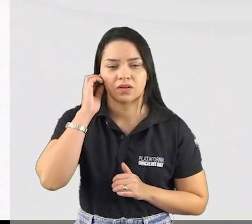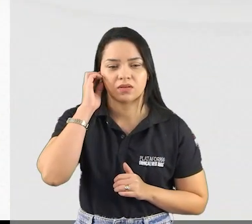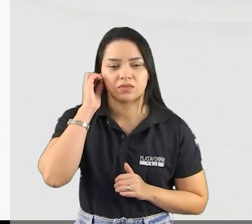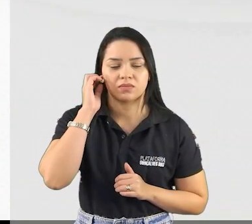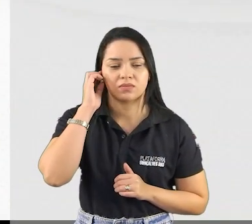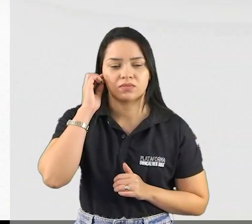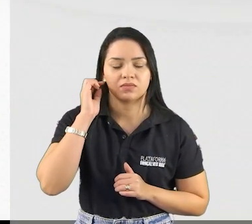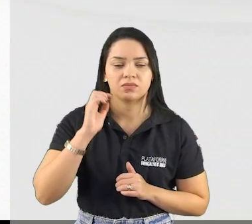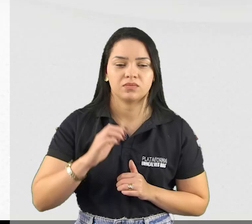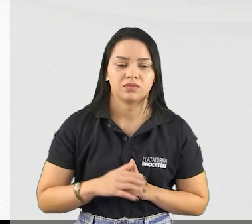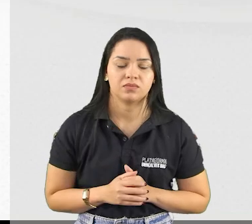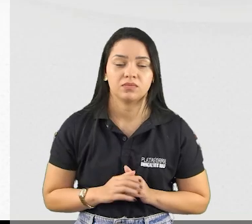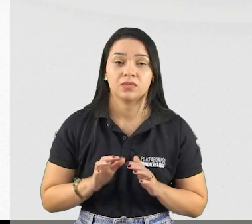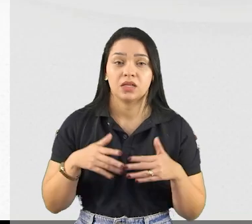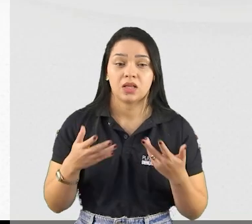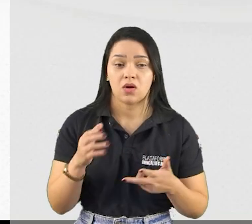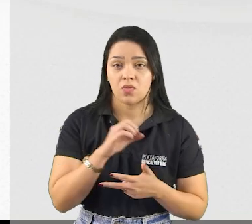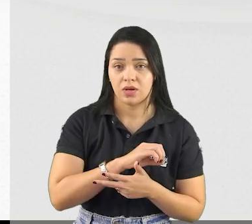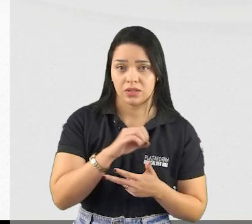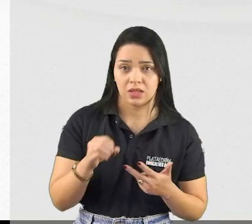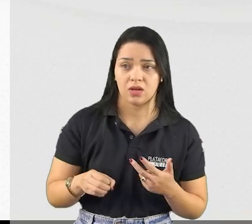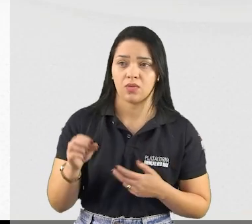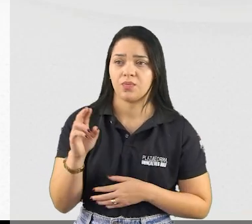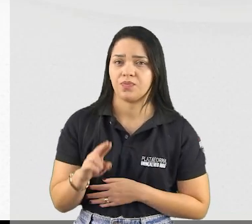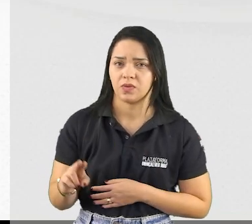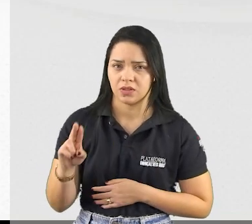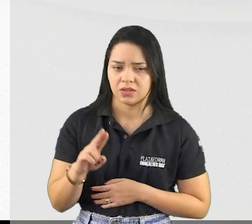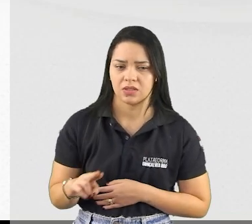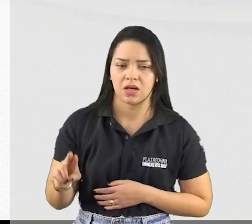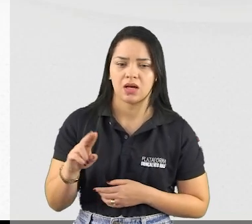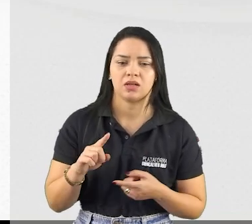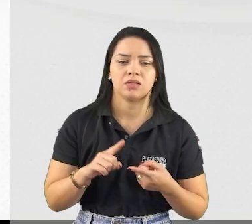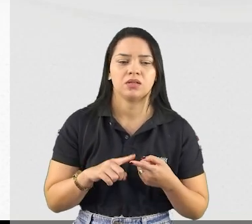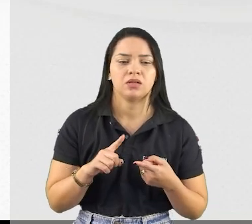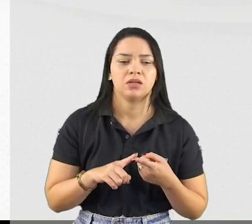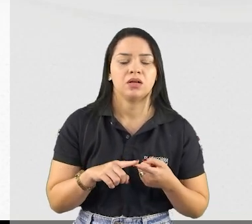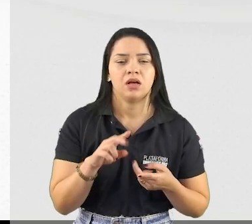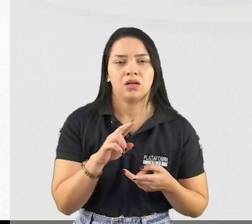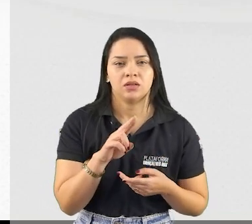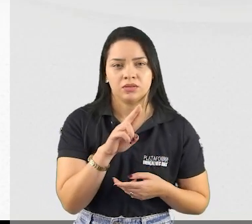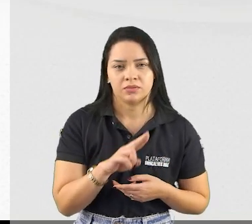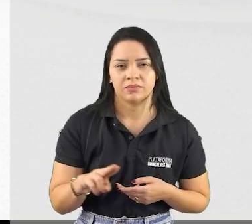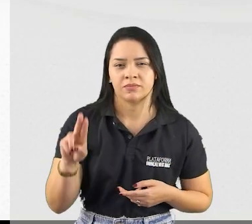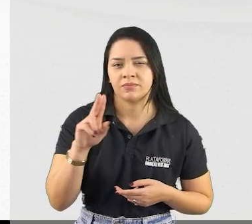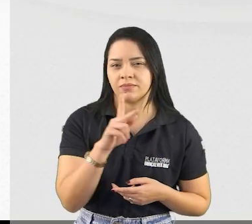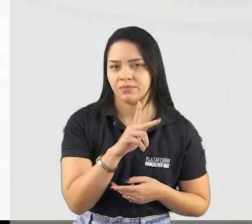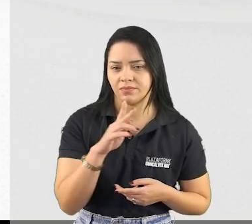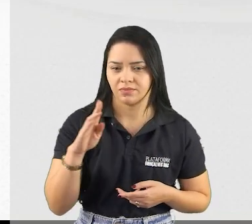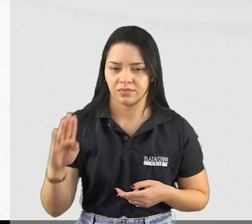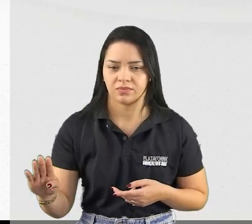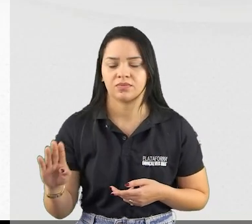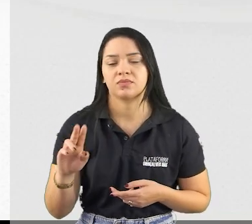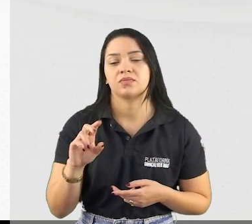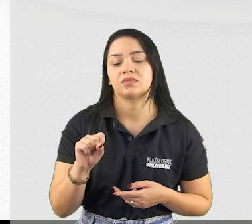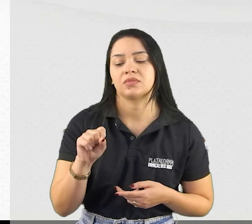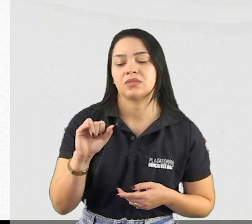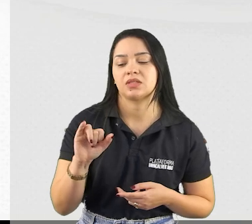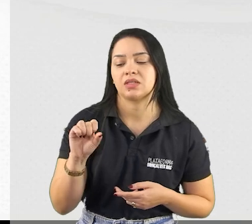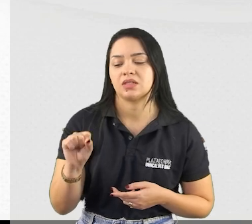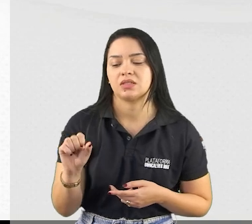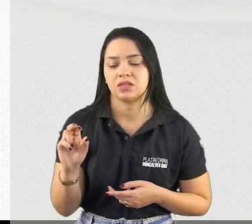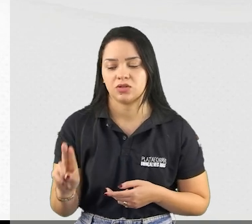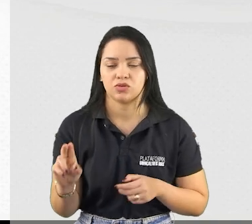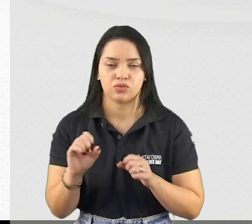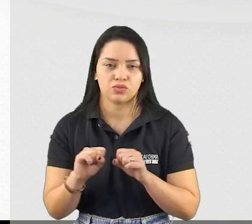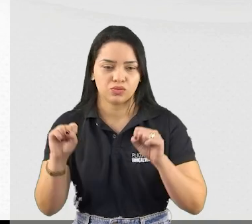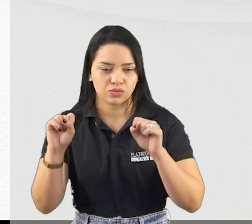Então, o Enem vai ser usado para acessar as universidades públicas, né, via o sistema